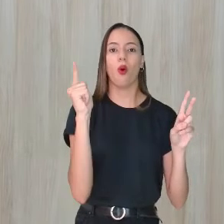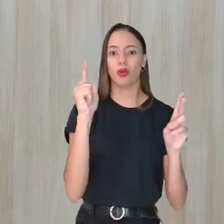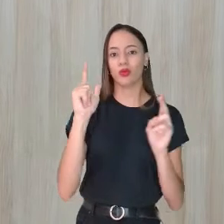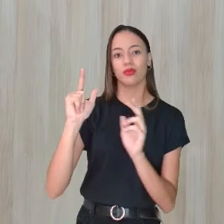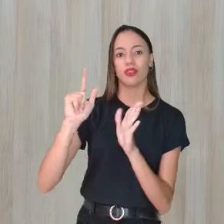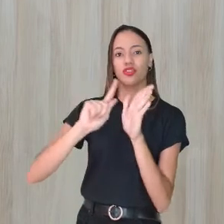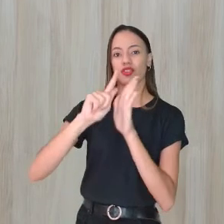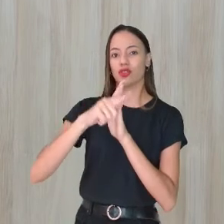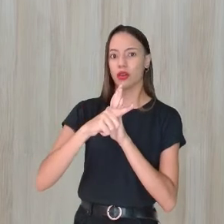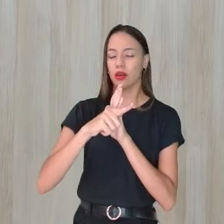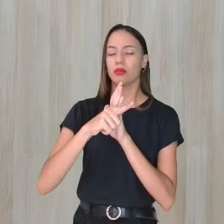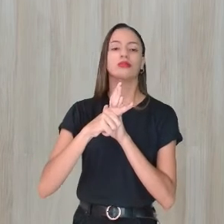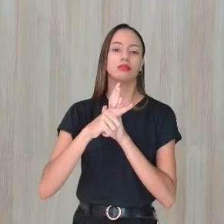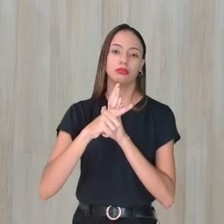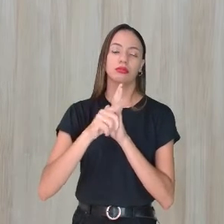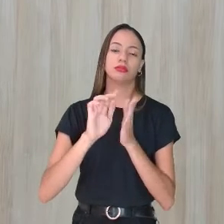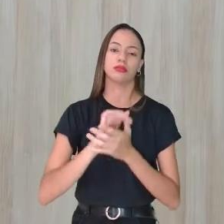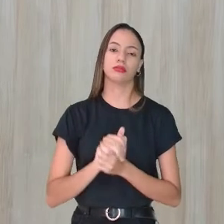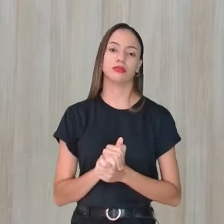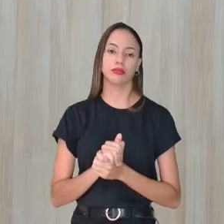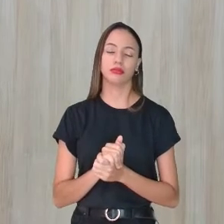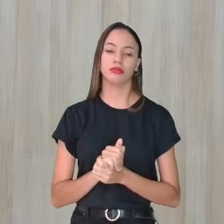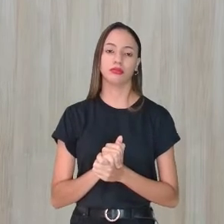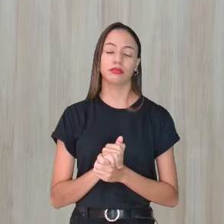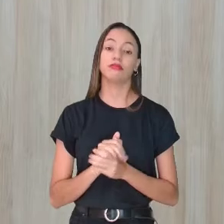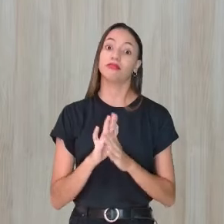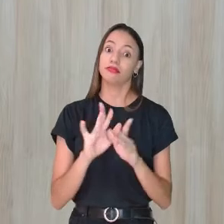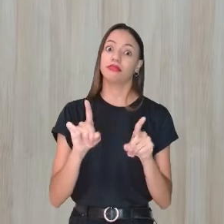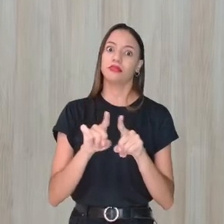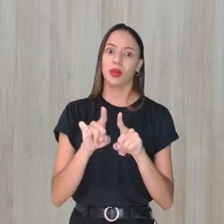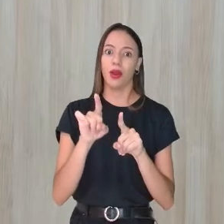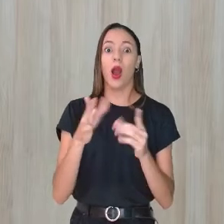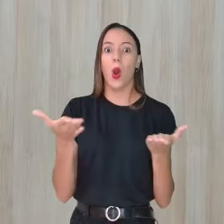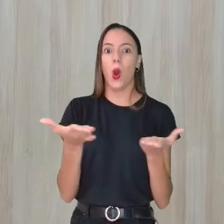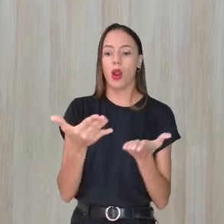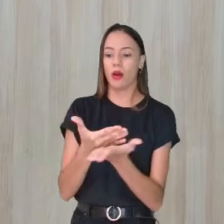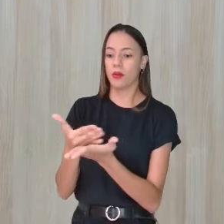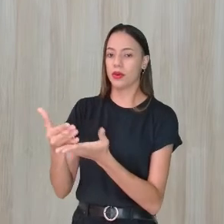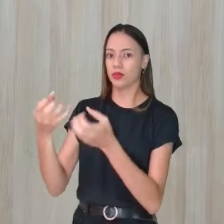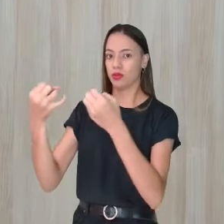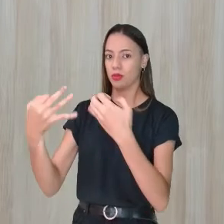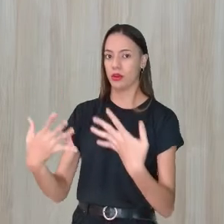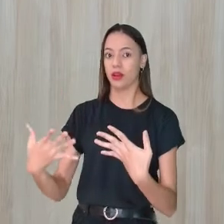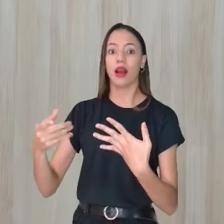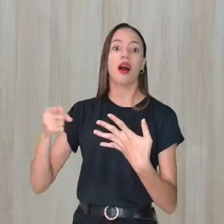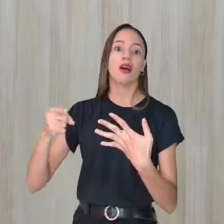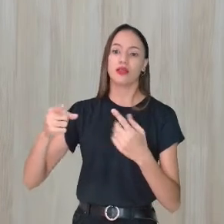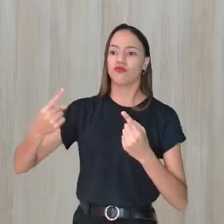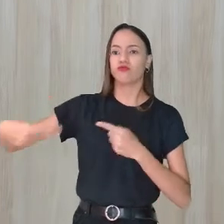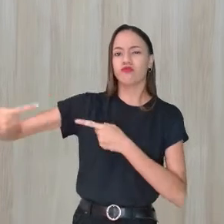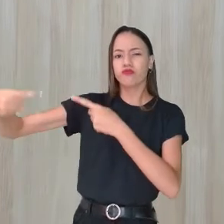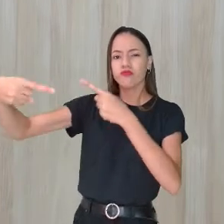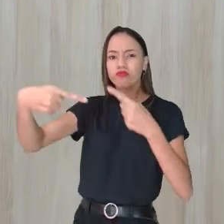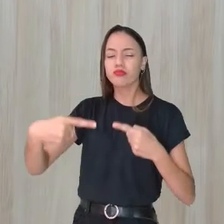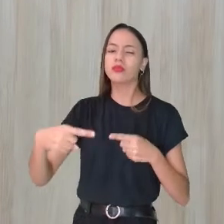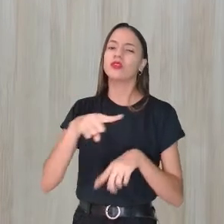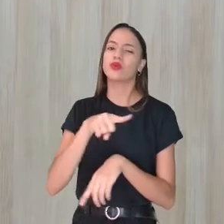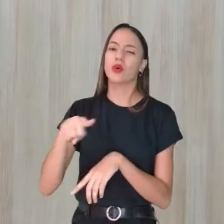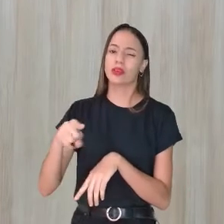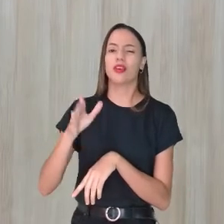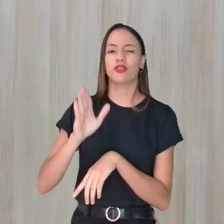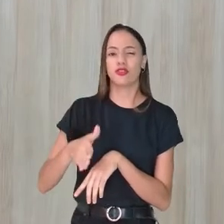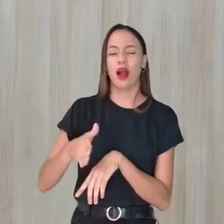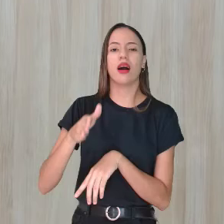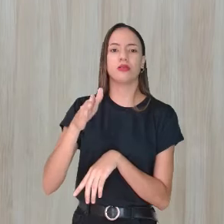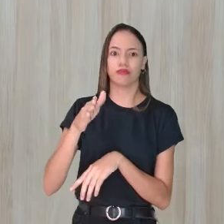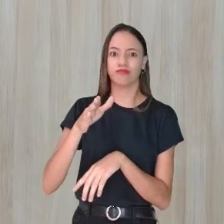gêneros e, de certa forma, entramos no gênero debate agora. E aí vocês viram na última aula